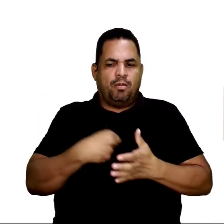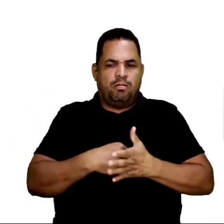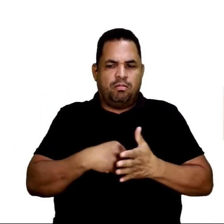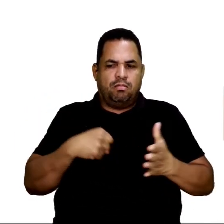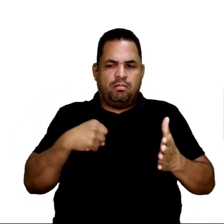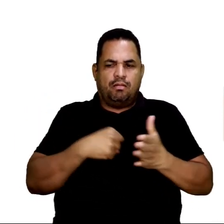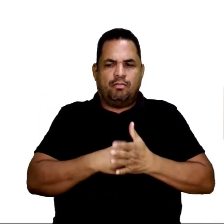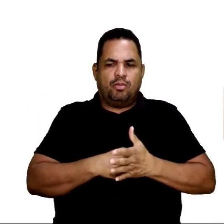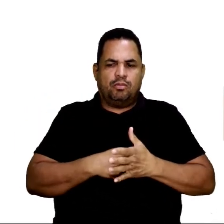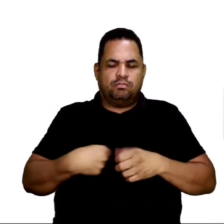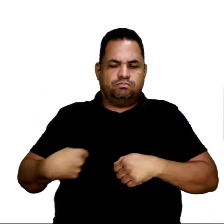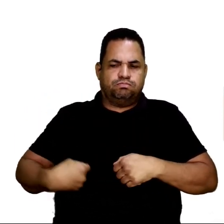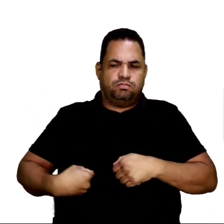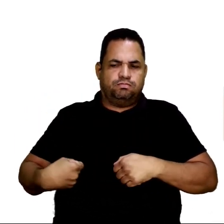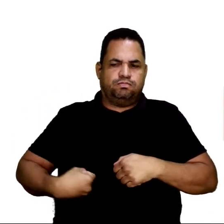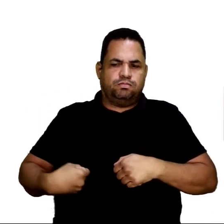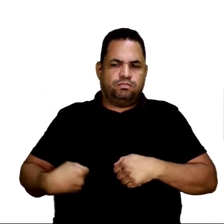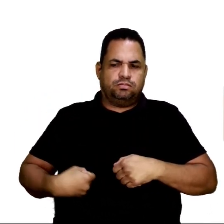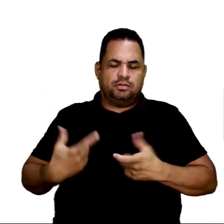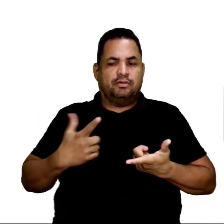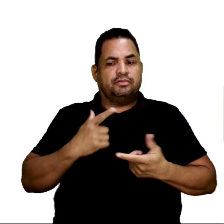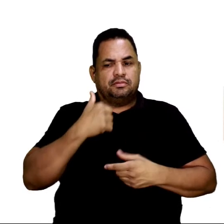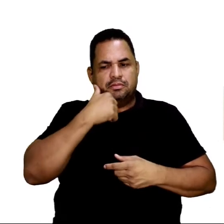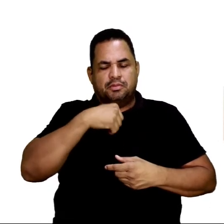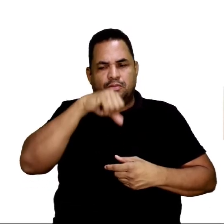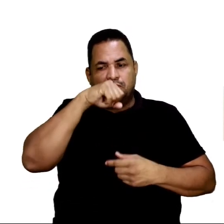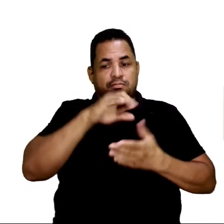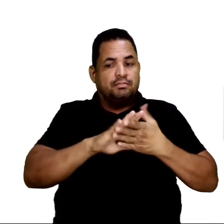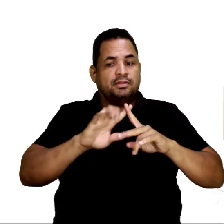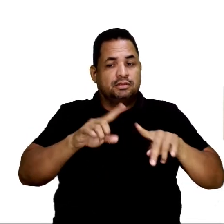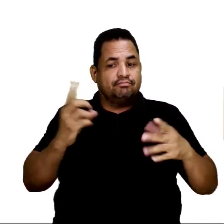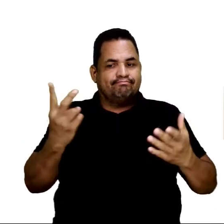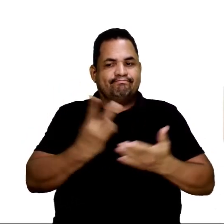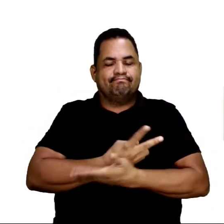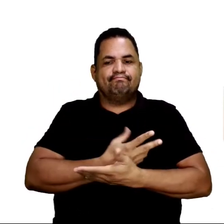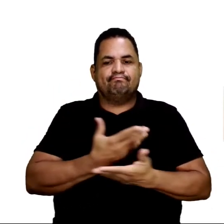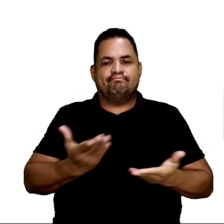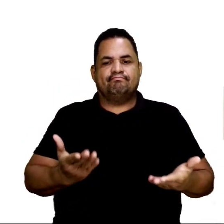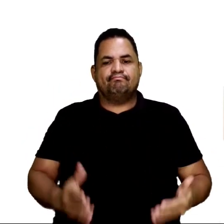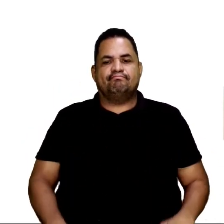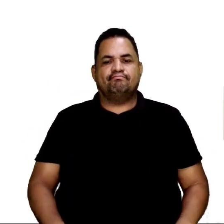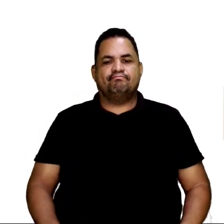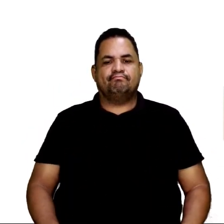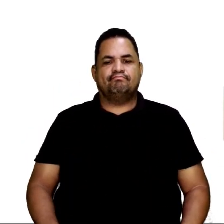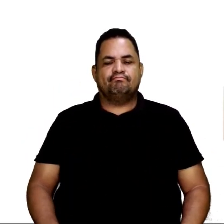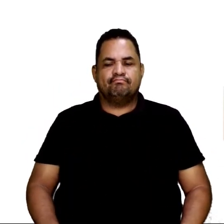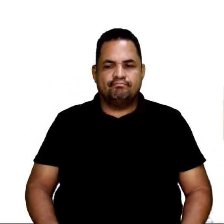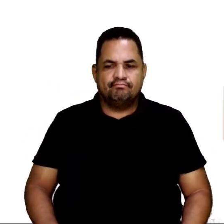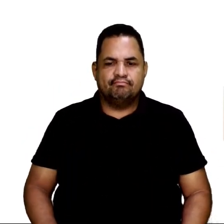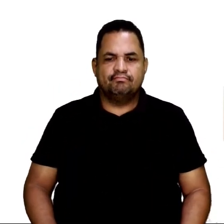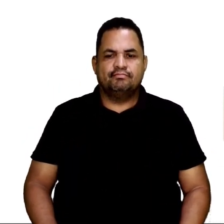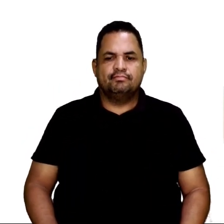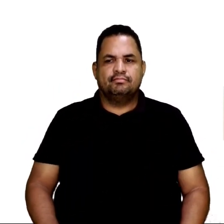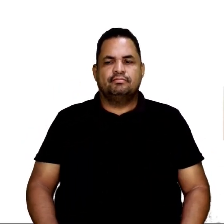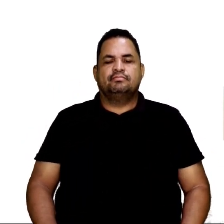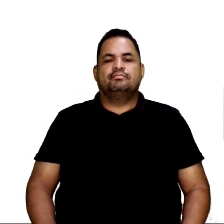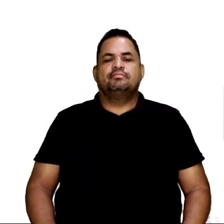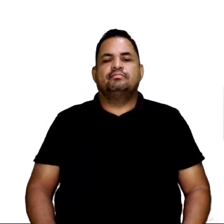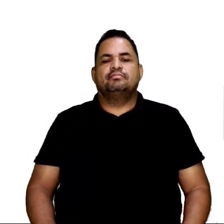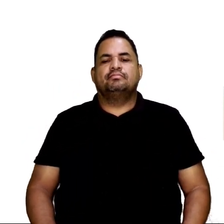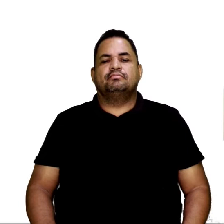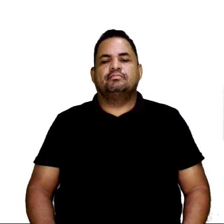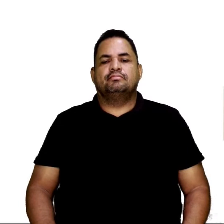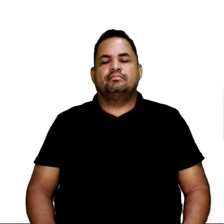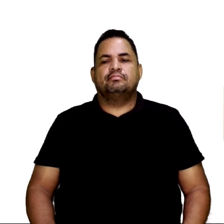grávida. Jesus, pelo amor de Deus, né? Mas acontece. E aí, é um impacto muito forte, mas aí